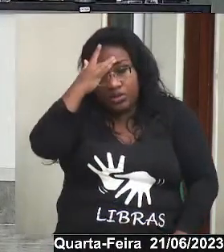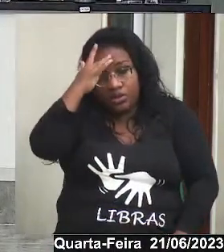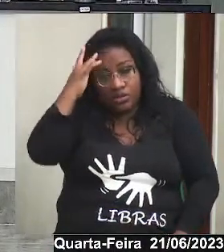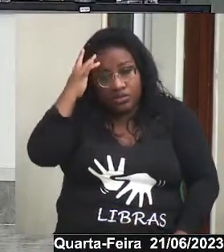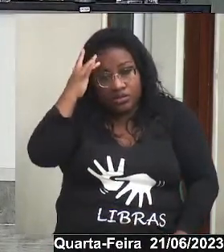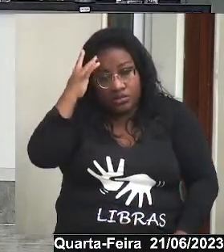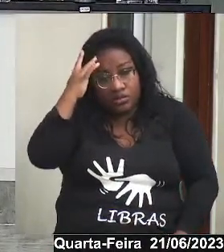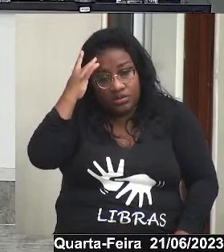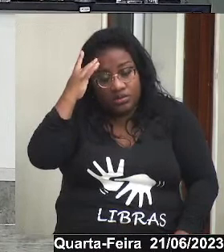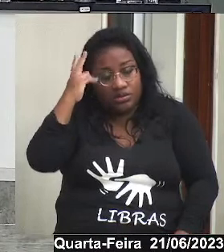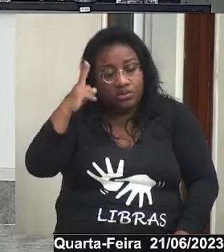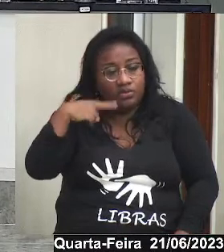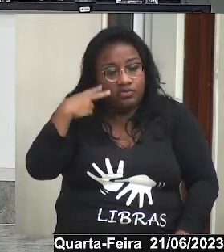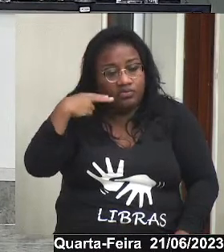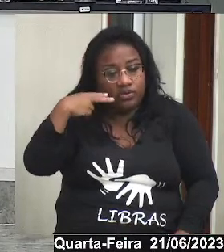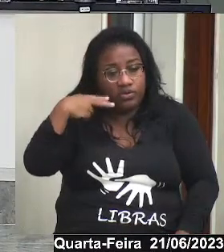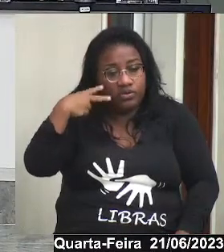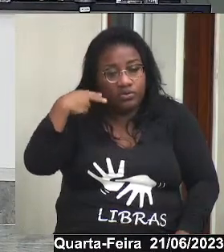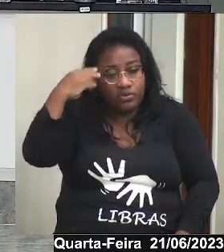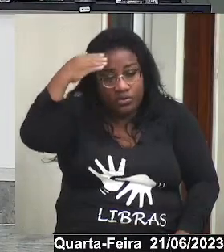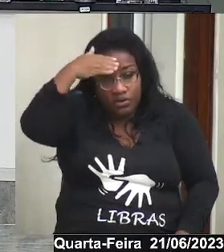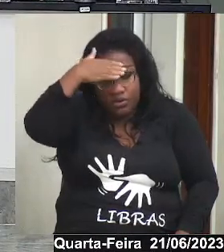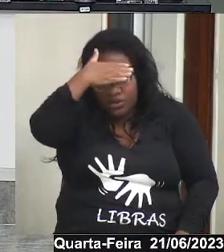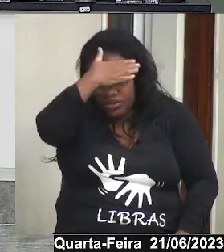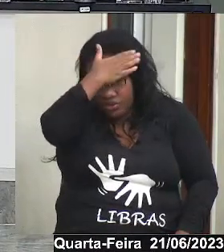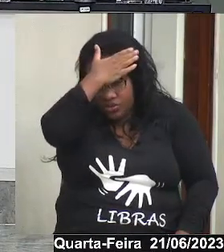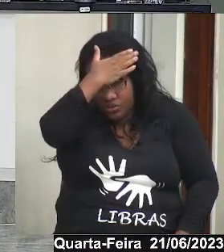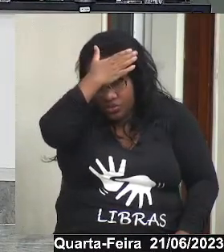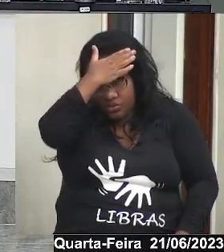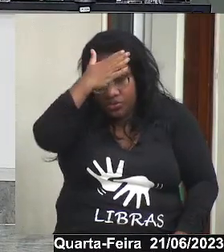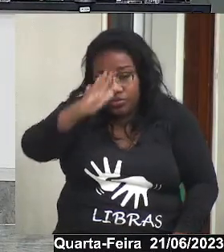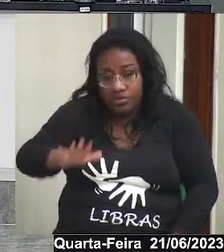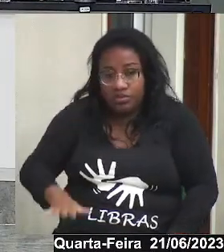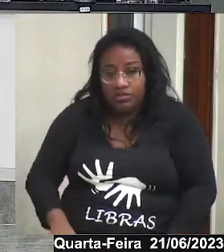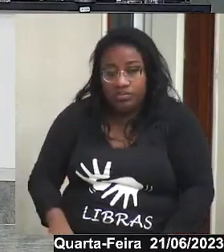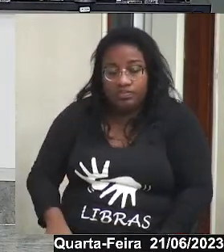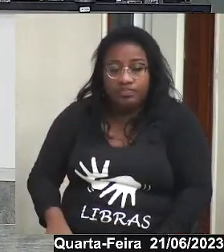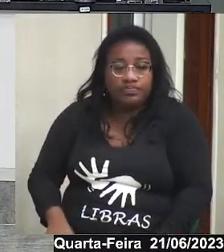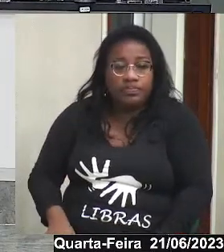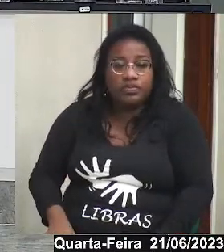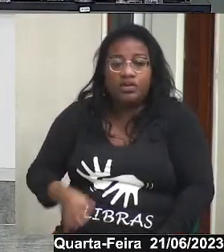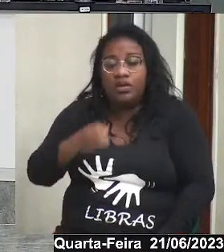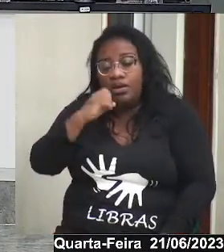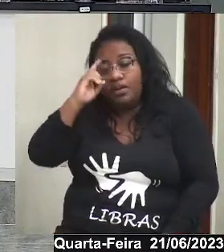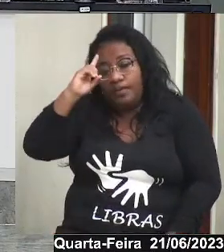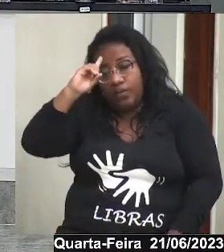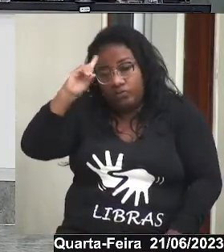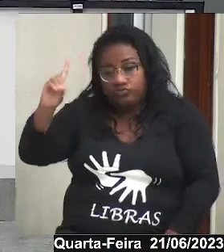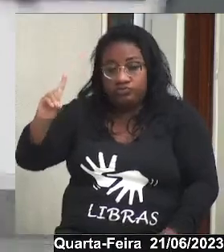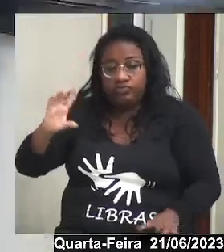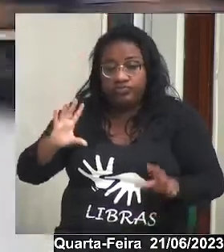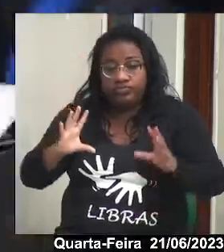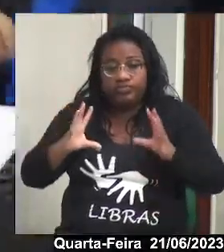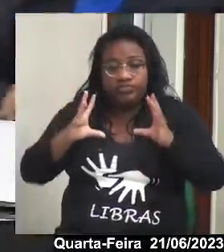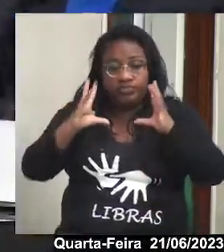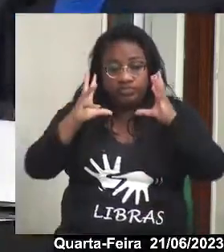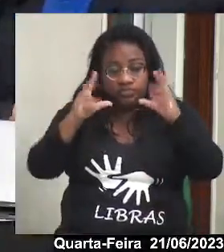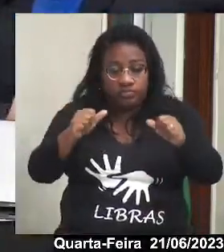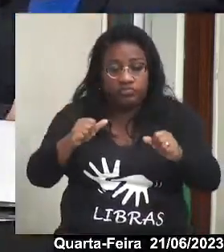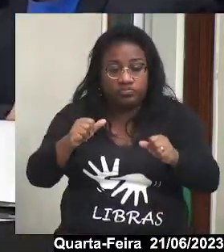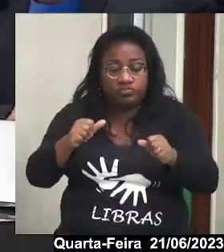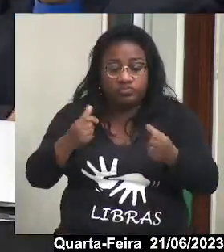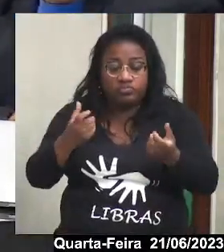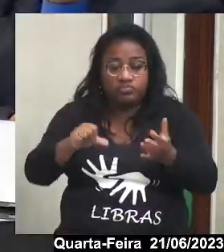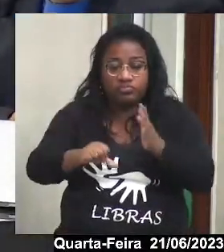inscrito. Vereador Lúcio Costa. Com a palavra, vereador Lúcio Costa. Bom dia a todos.